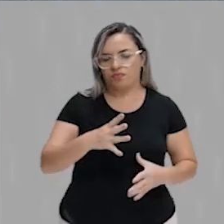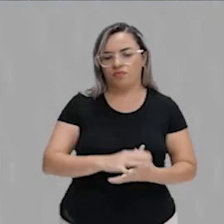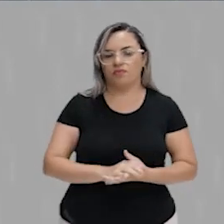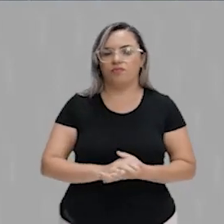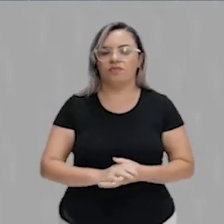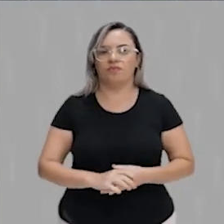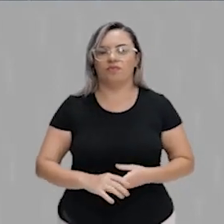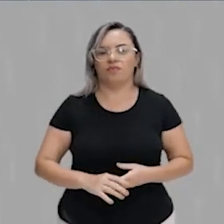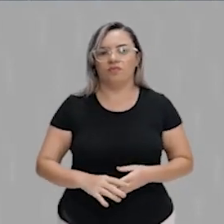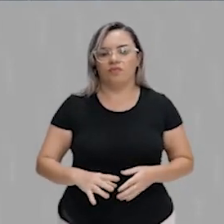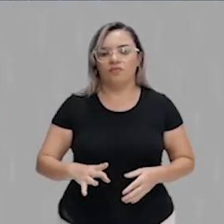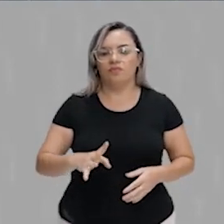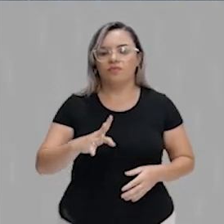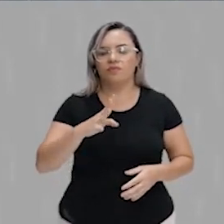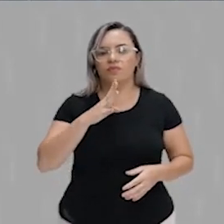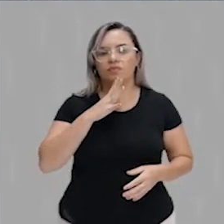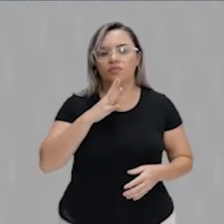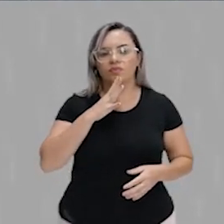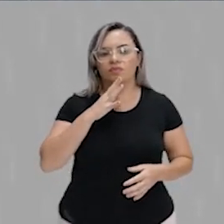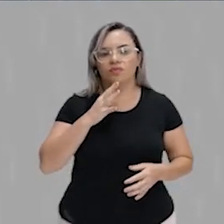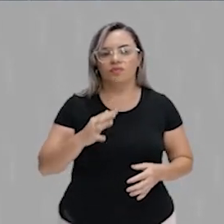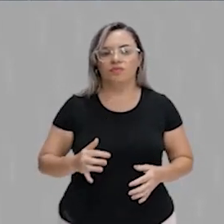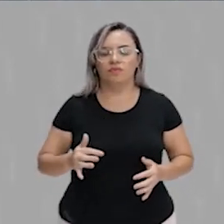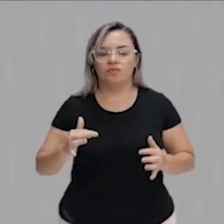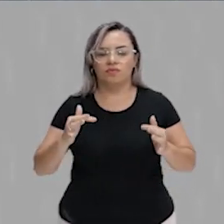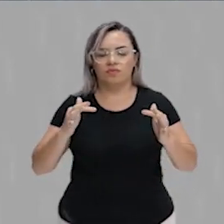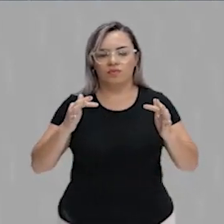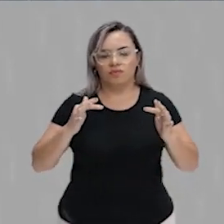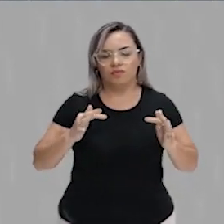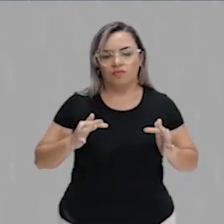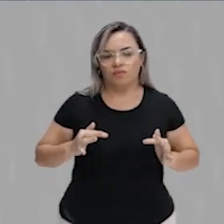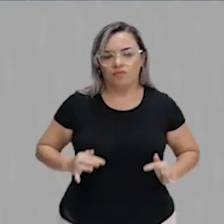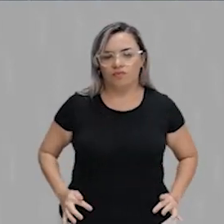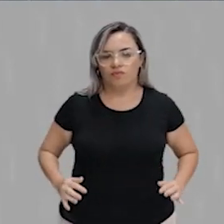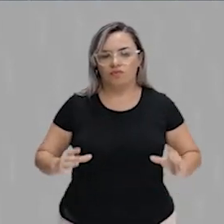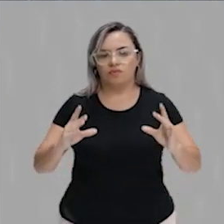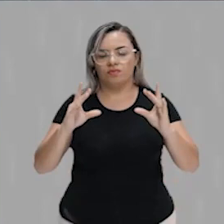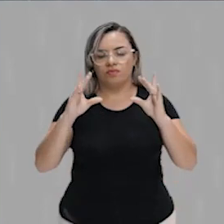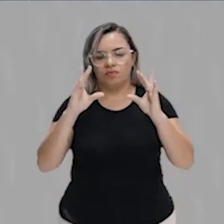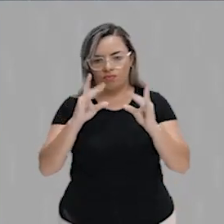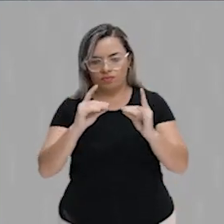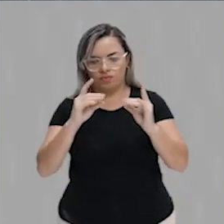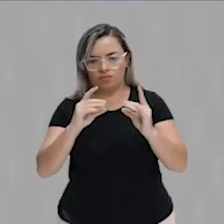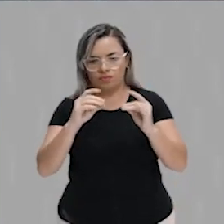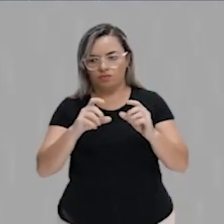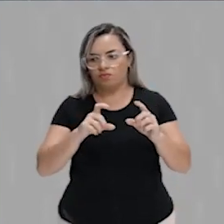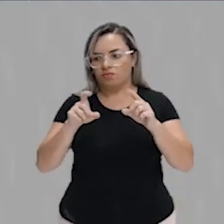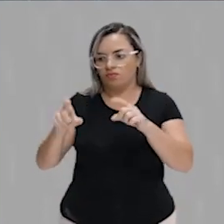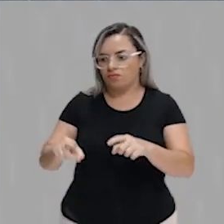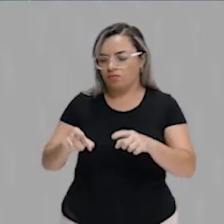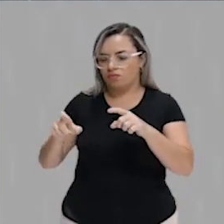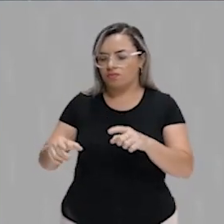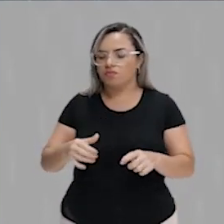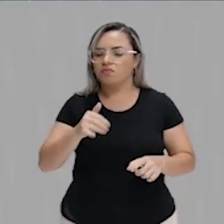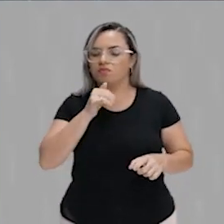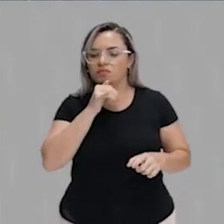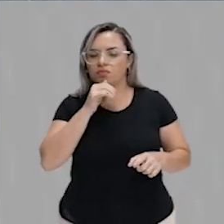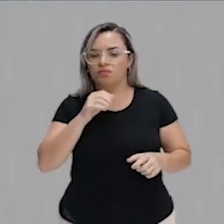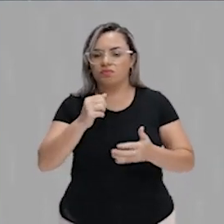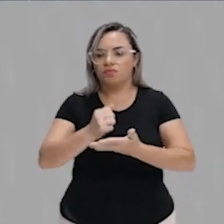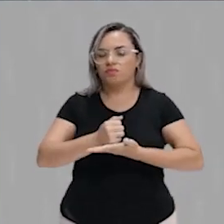conhecimento desses fito-hormônios ajuda a agricultura, por exemplo, a produzir compostos